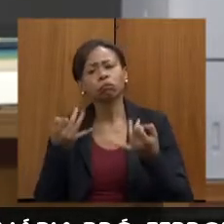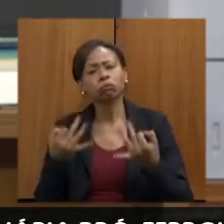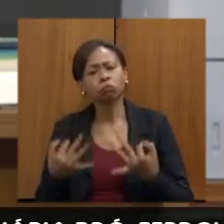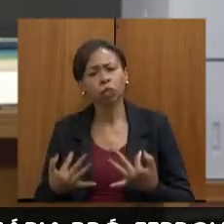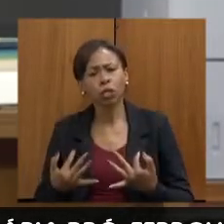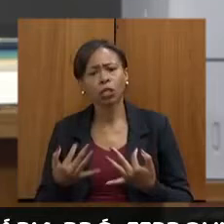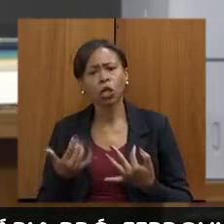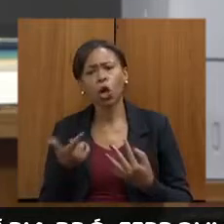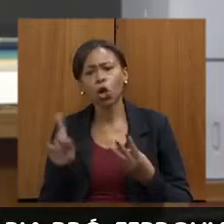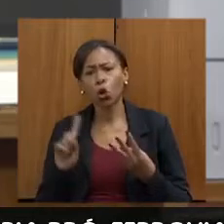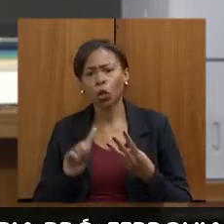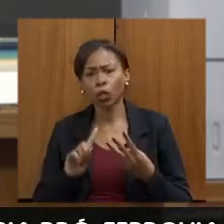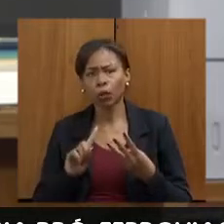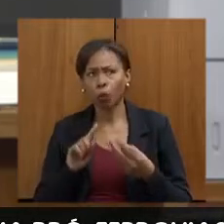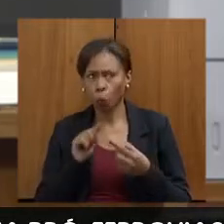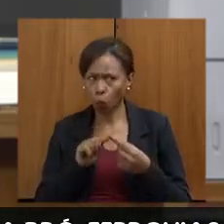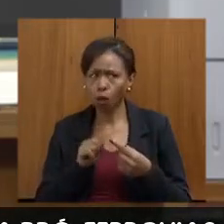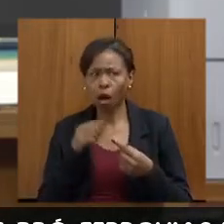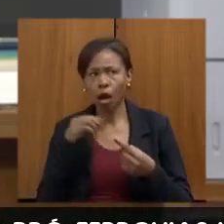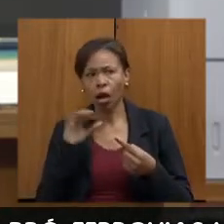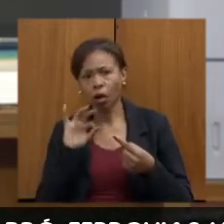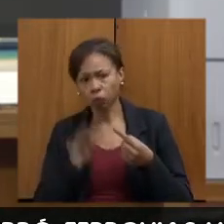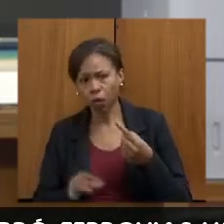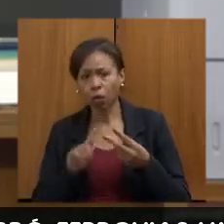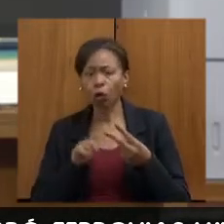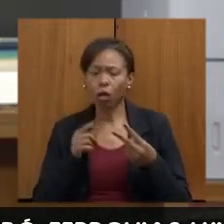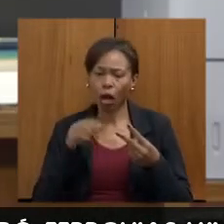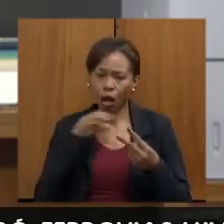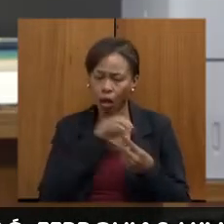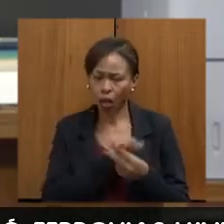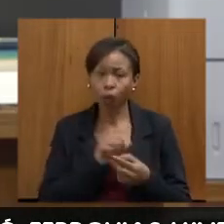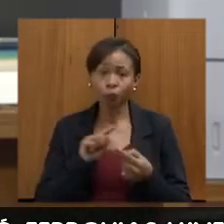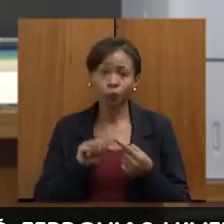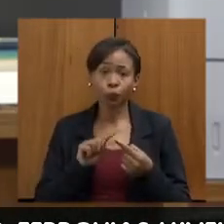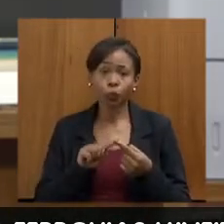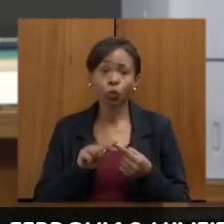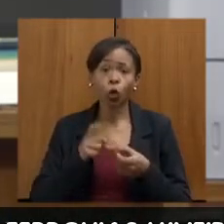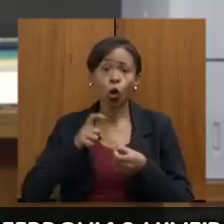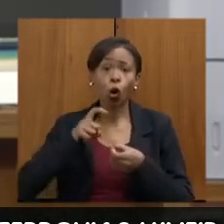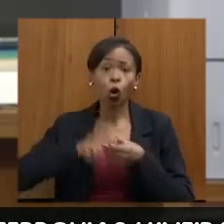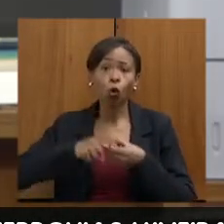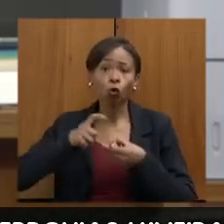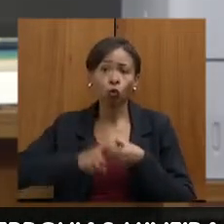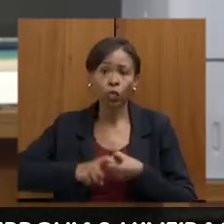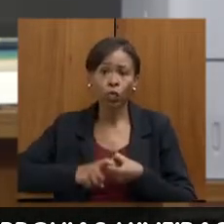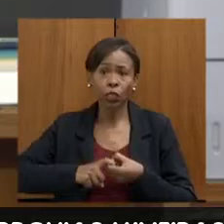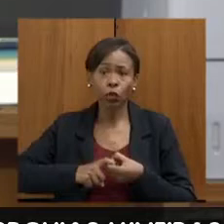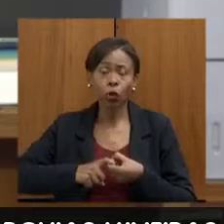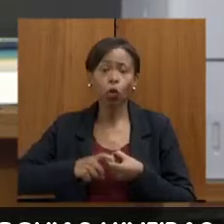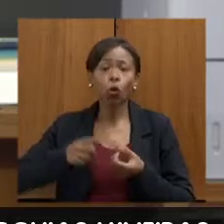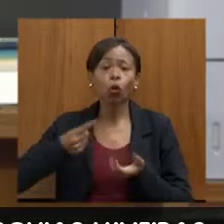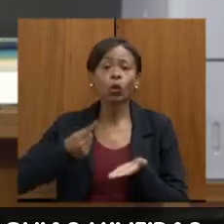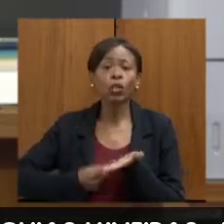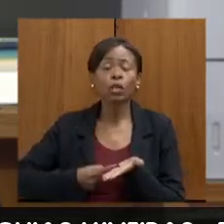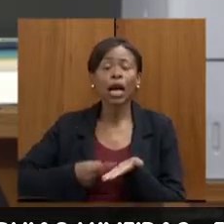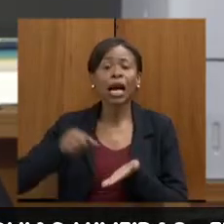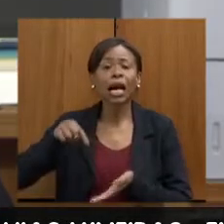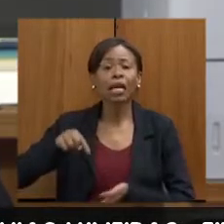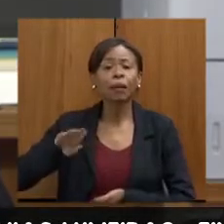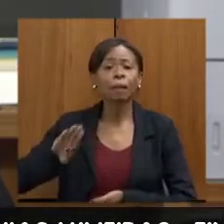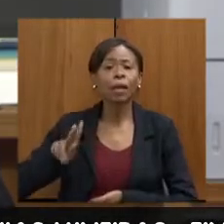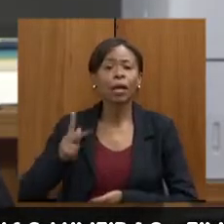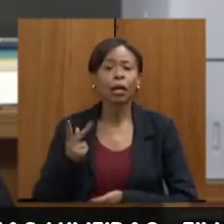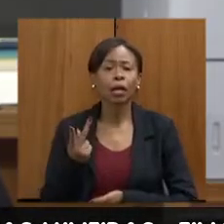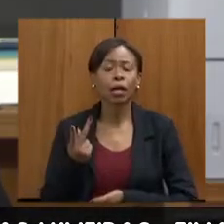e outro uma coisa mais rápida né primeira questão do convênio assinado com a cidade E ontem dia nove de maio 2002